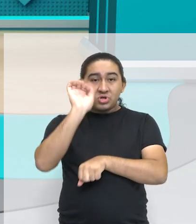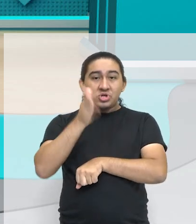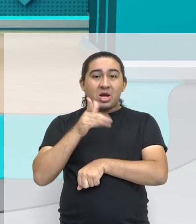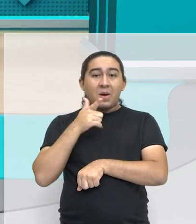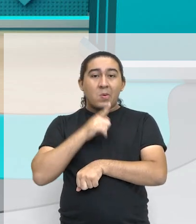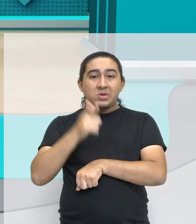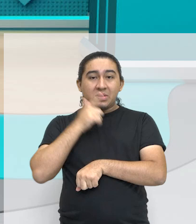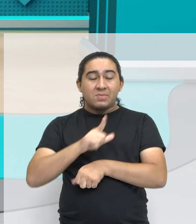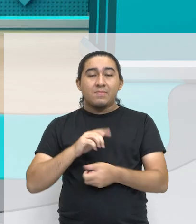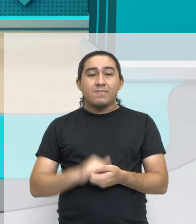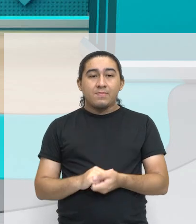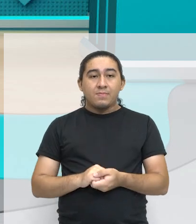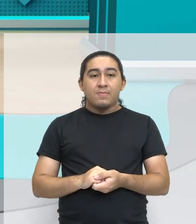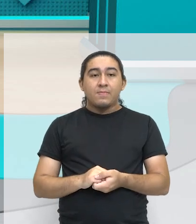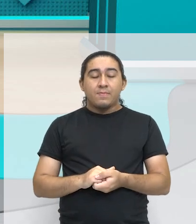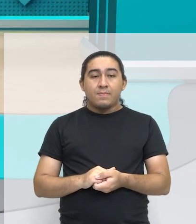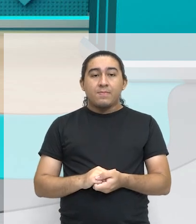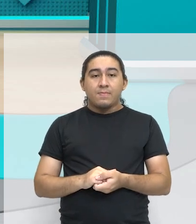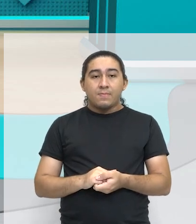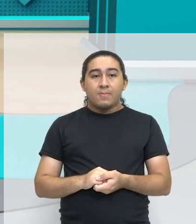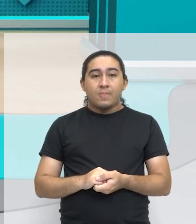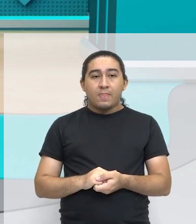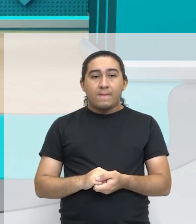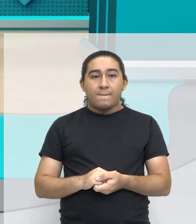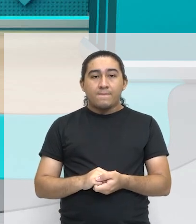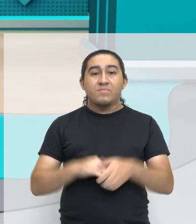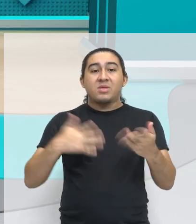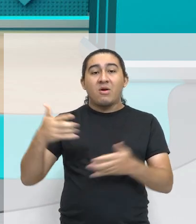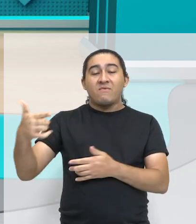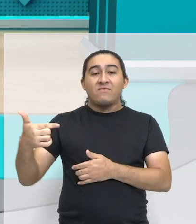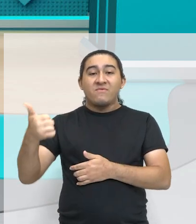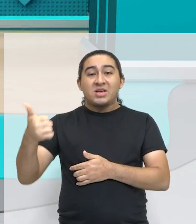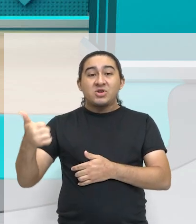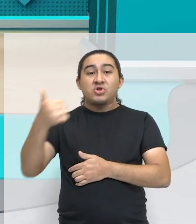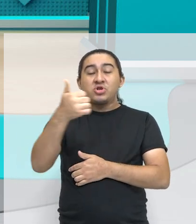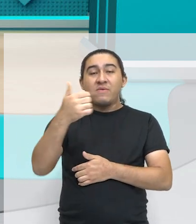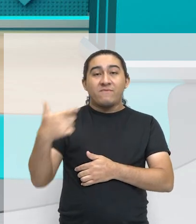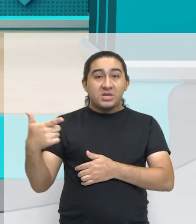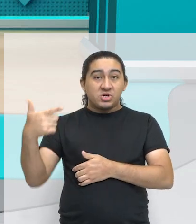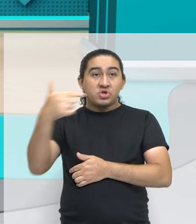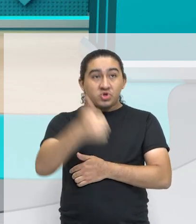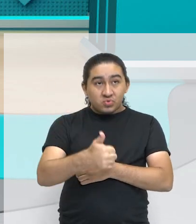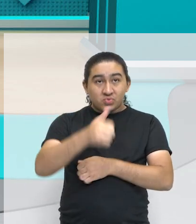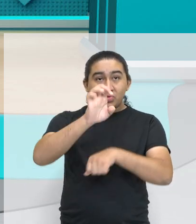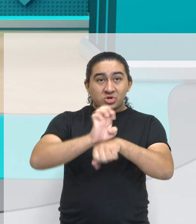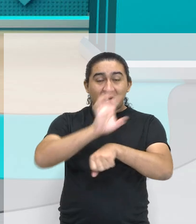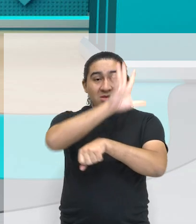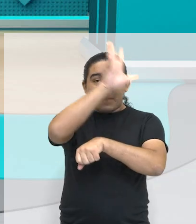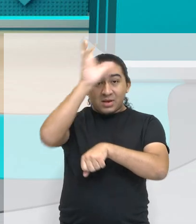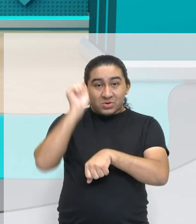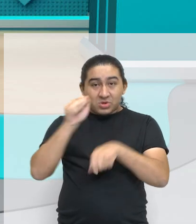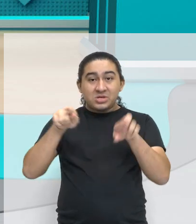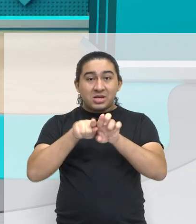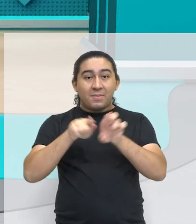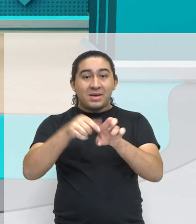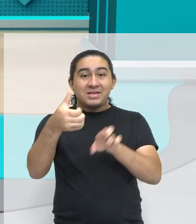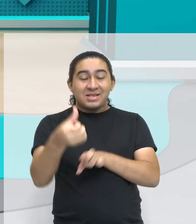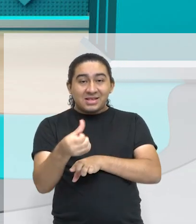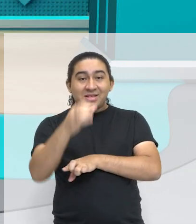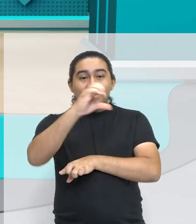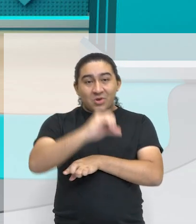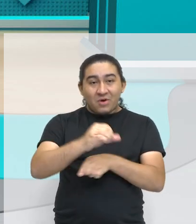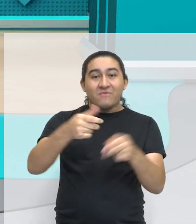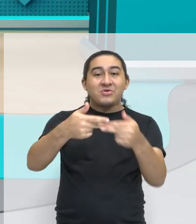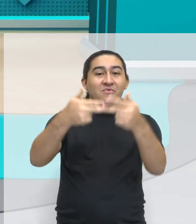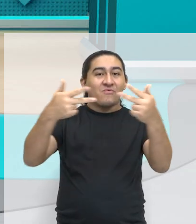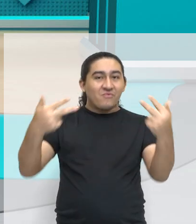Então, como eu falei para vocês, sendo 21 amazonenses e 69 de diversas nacionalidades,